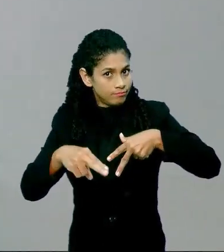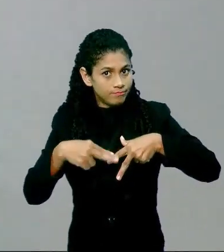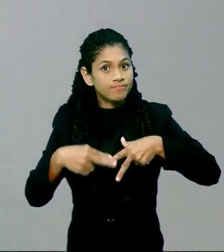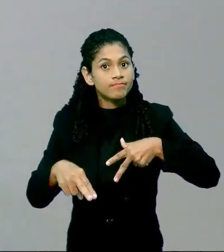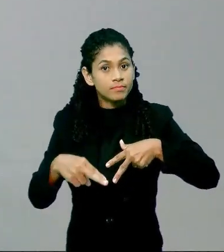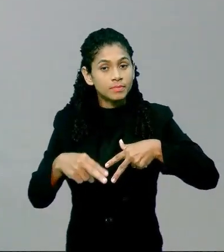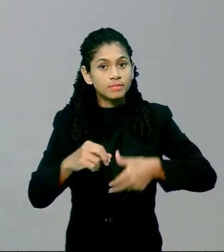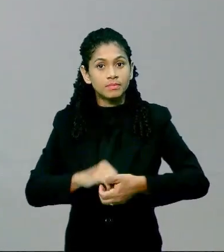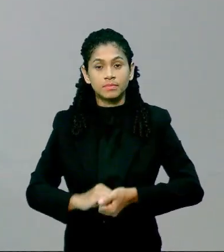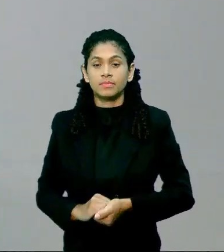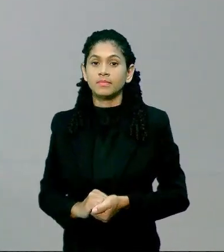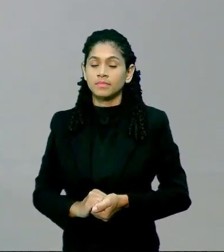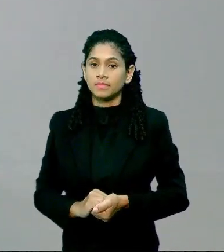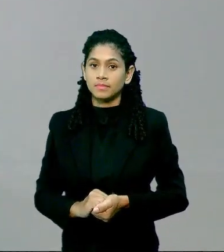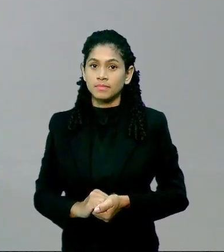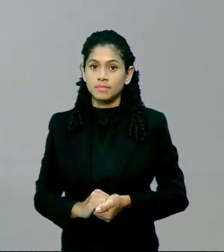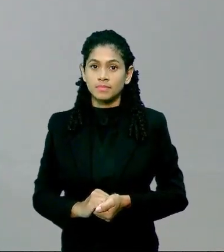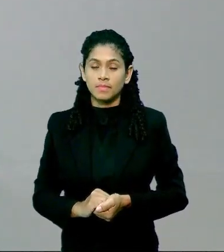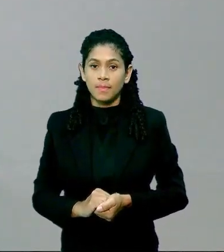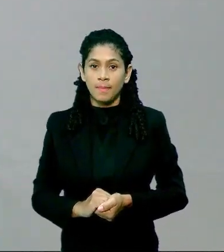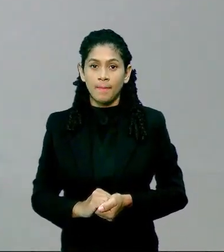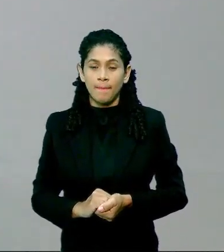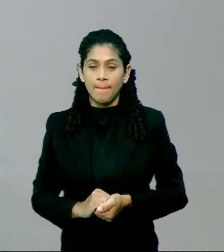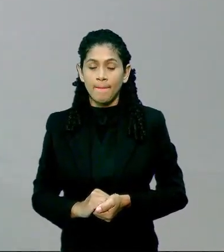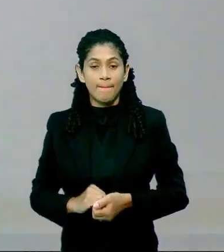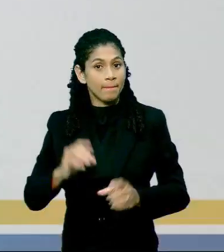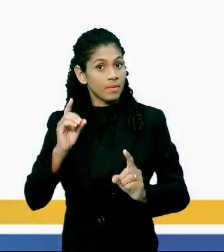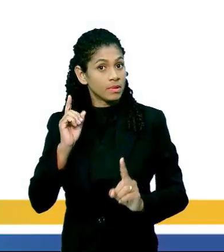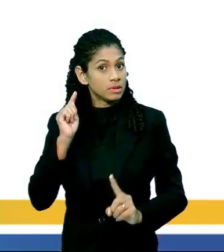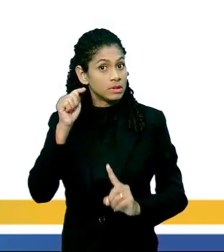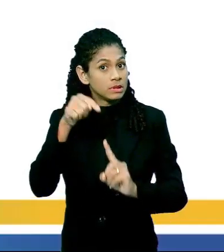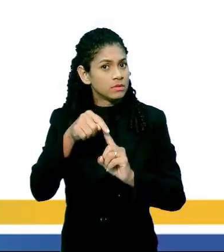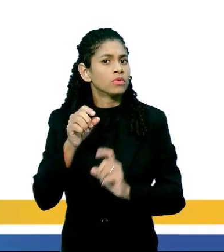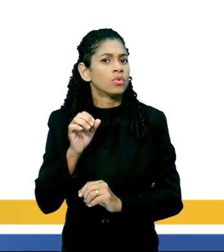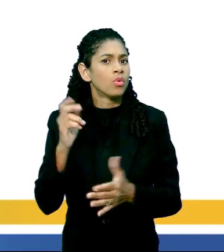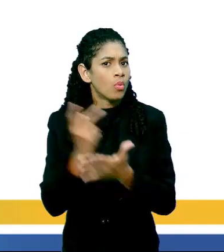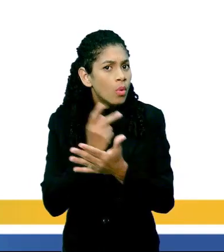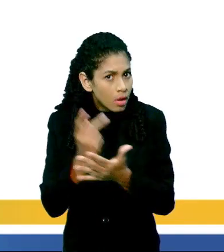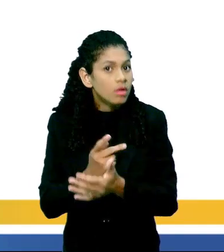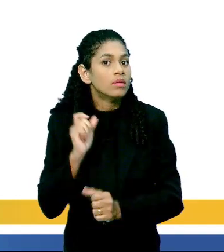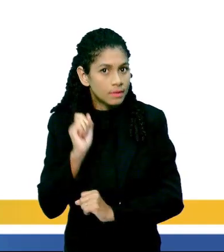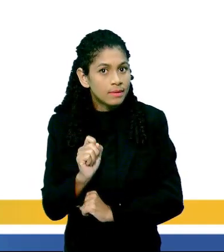gente, já identificou o